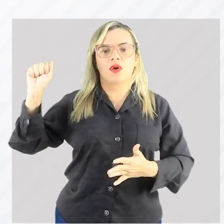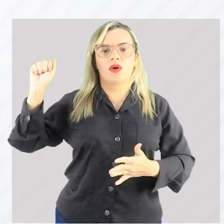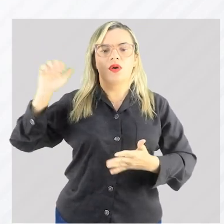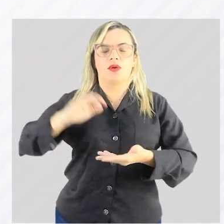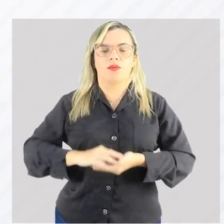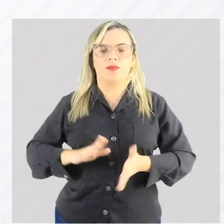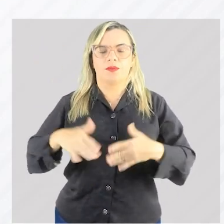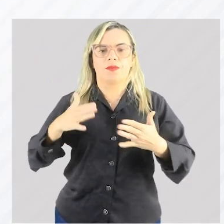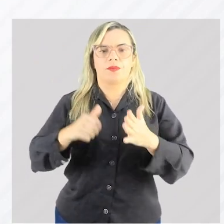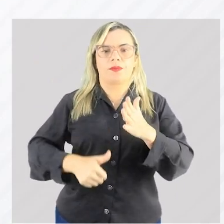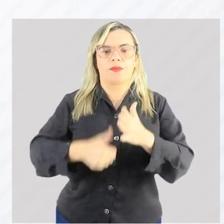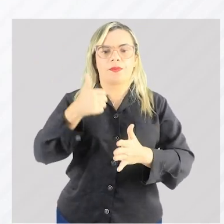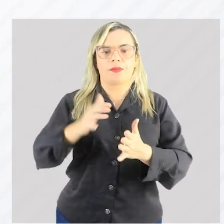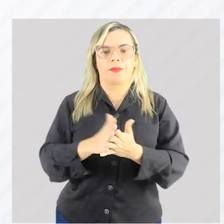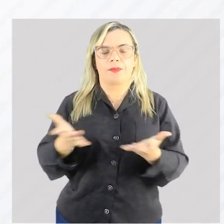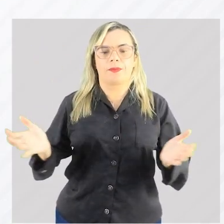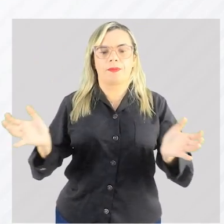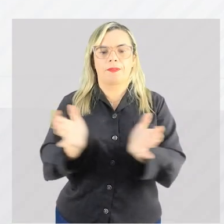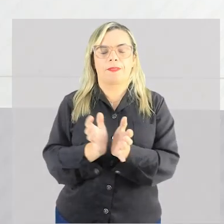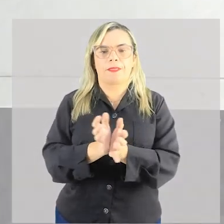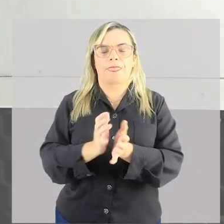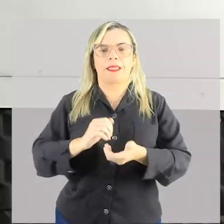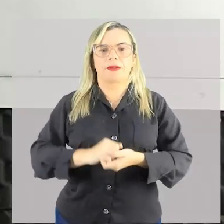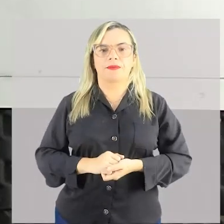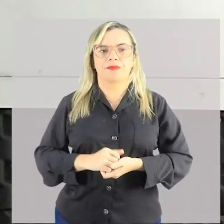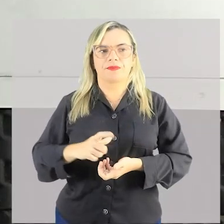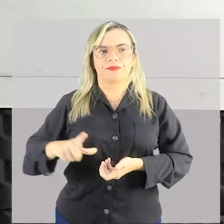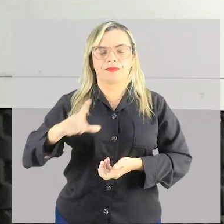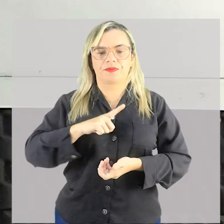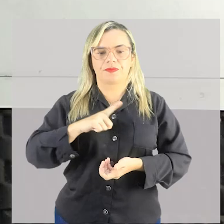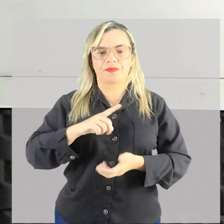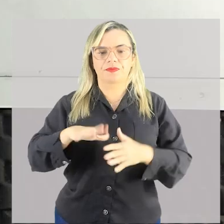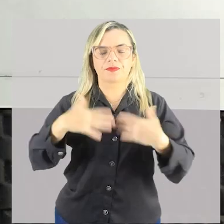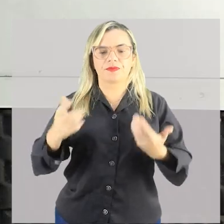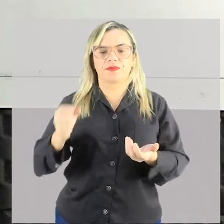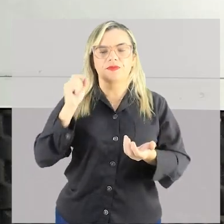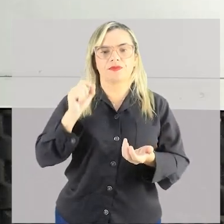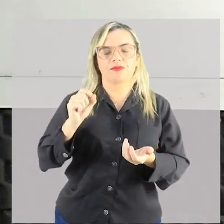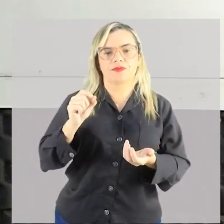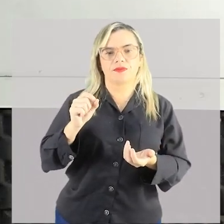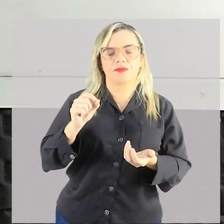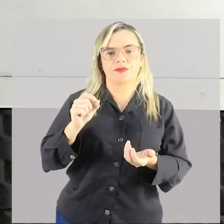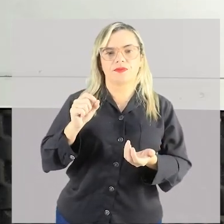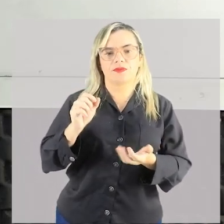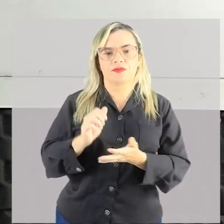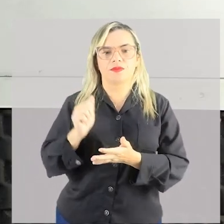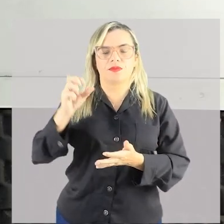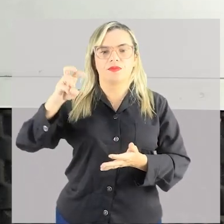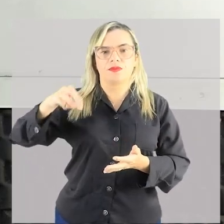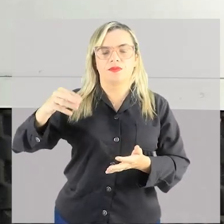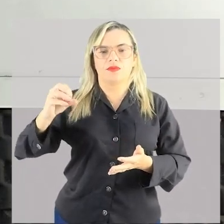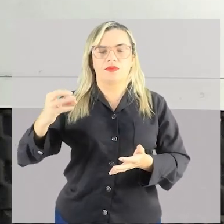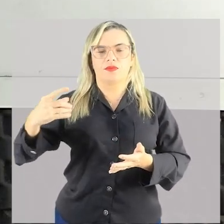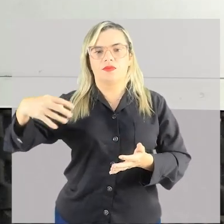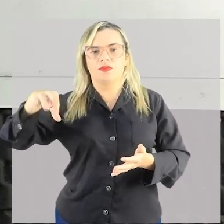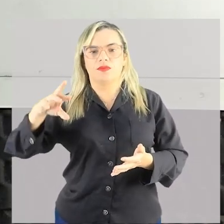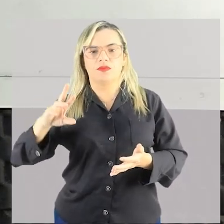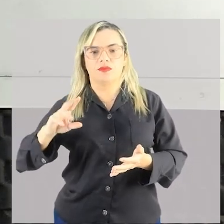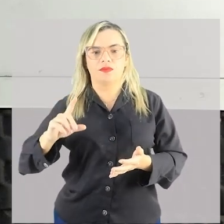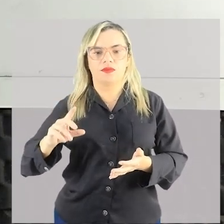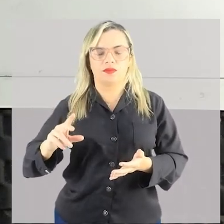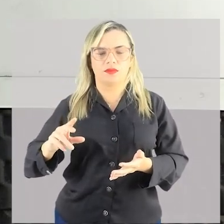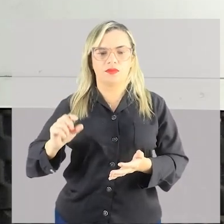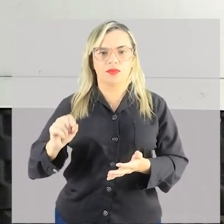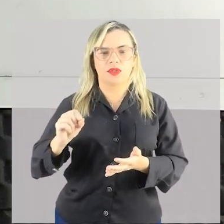só Primeiro qual é o meu espaço amostral o meu espaço amostral são os que são os apoiadores